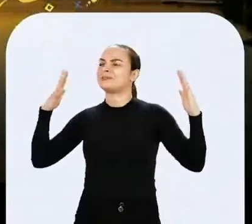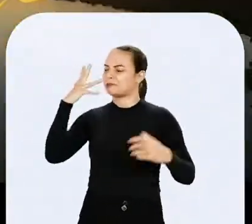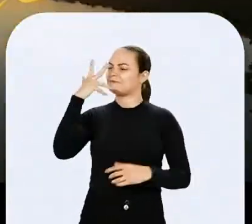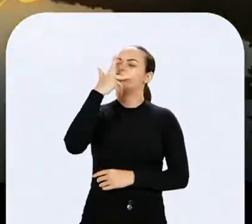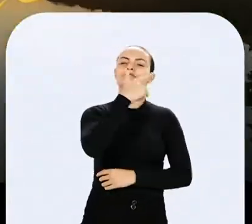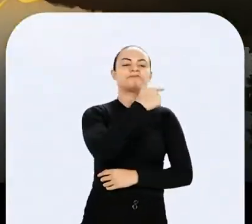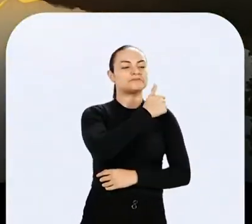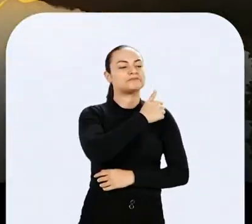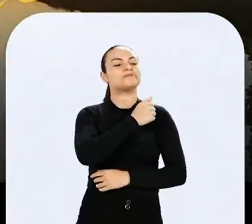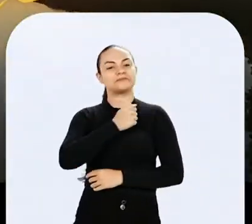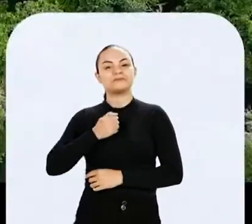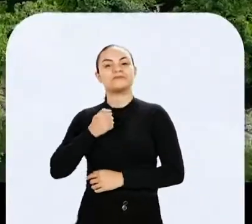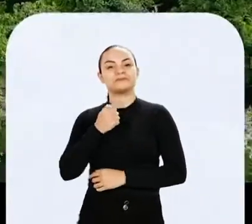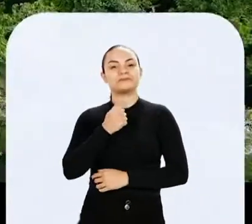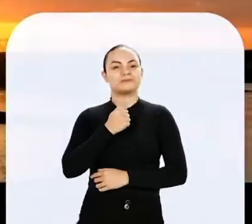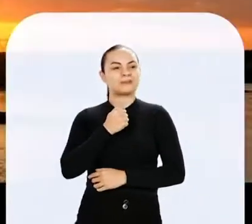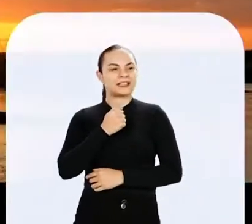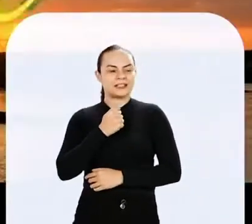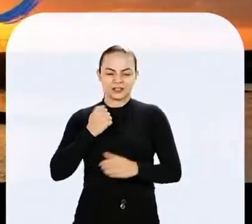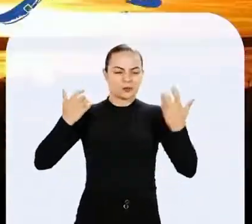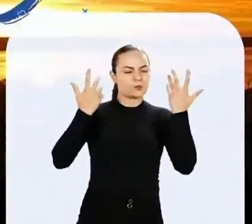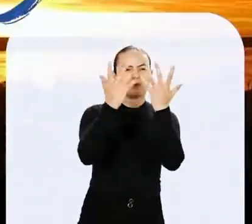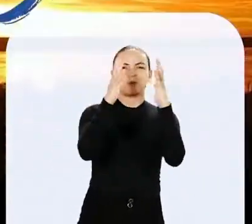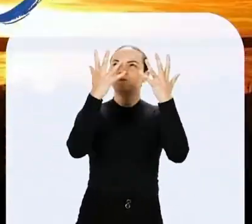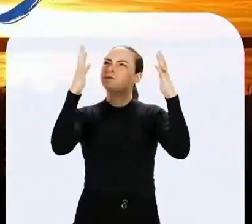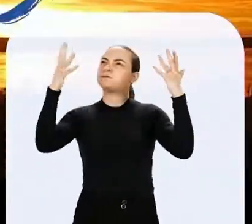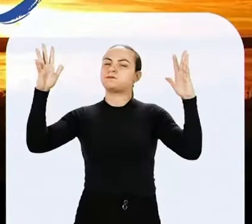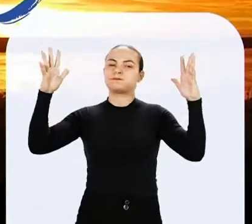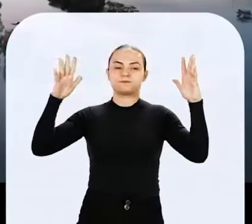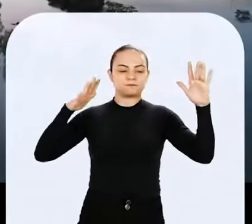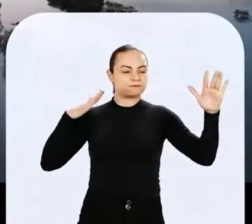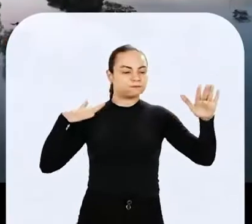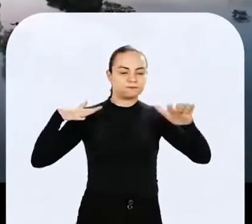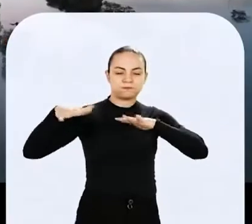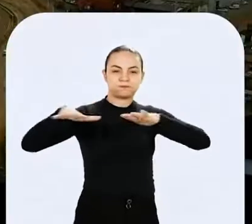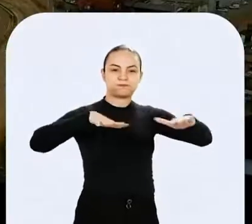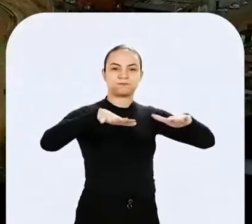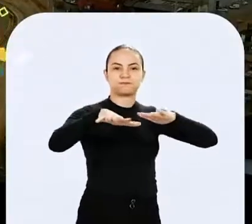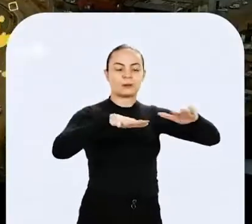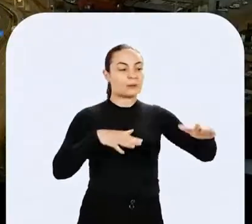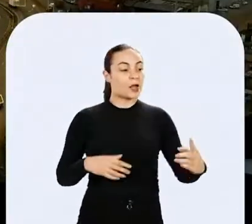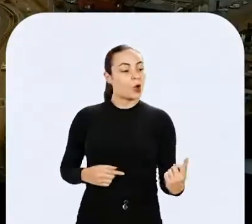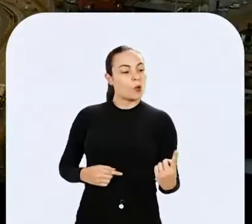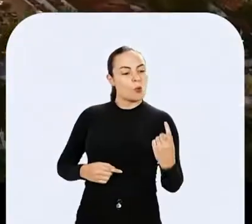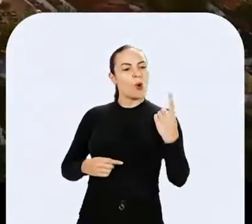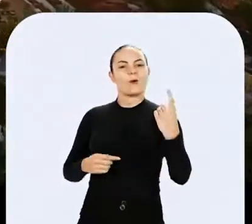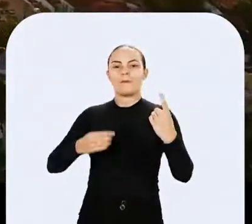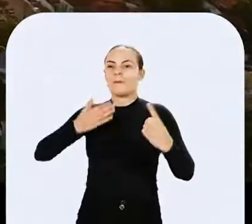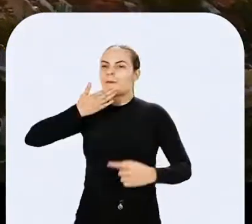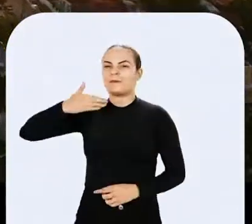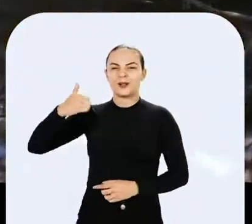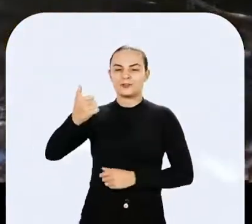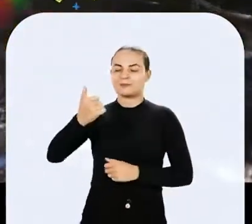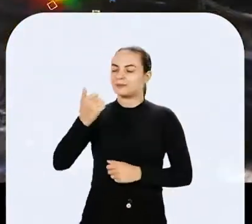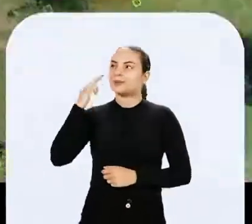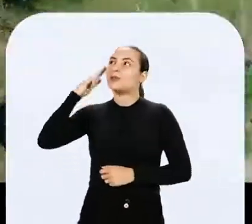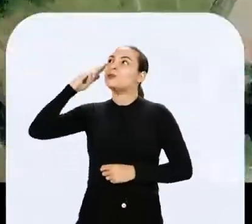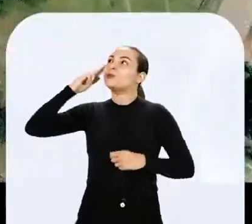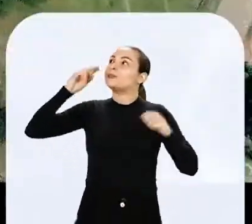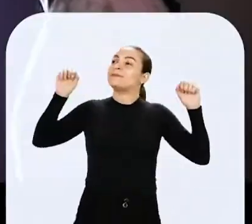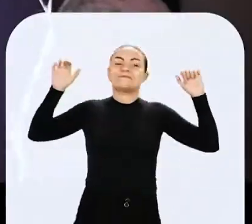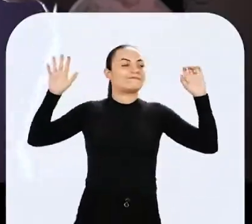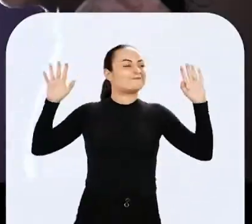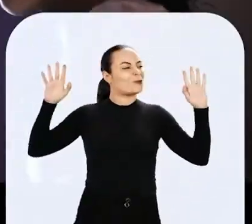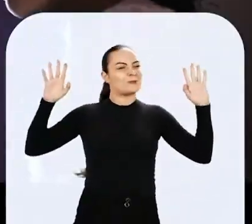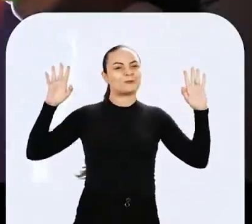tem belezas. Tem a força da natureza. Nosso lugar é único. Veio do sonho dos